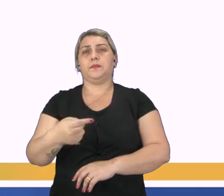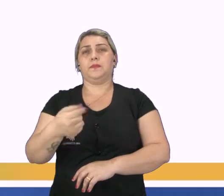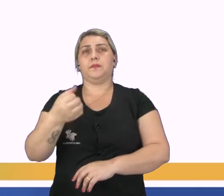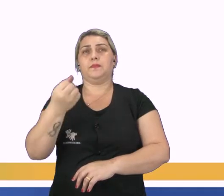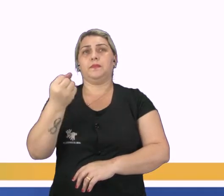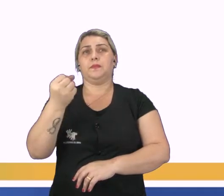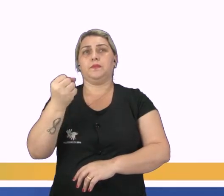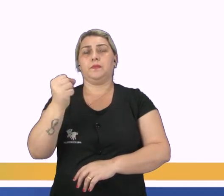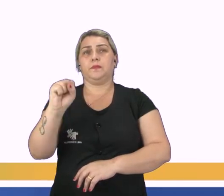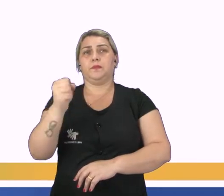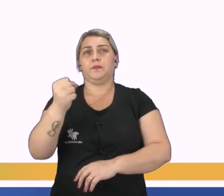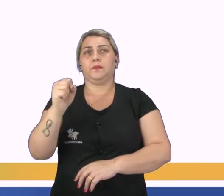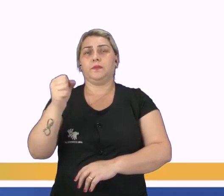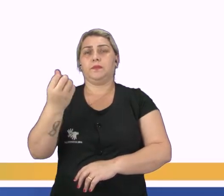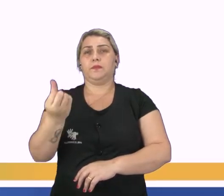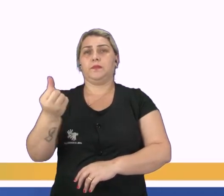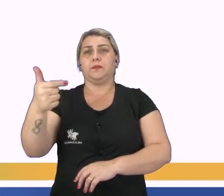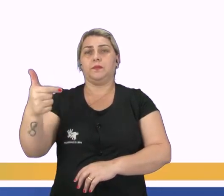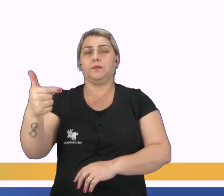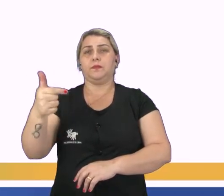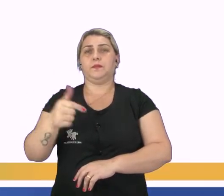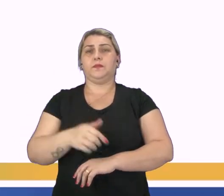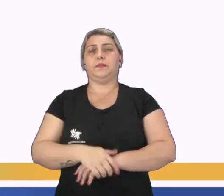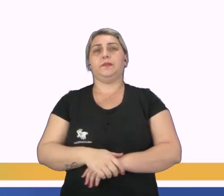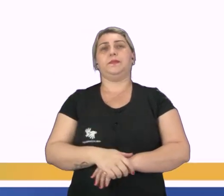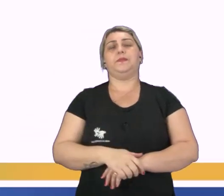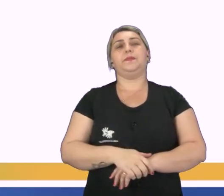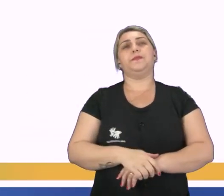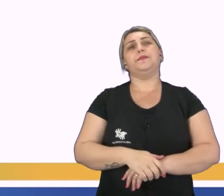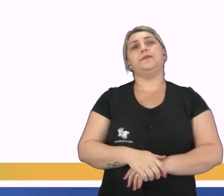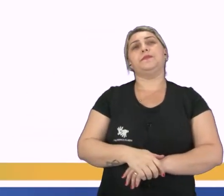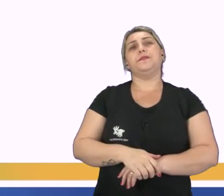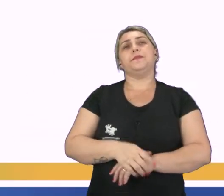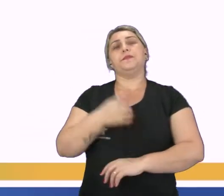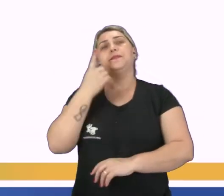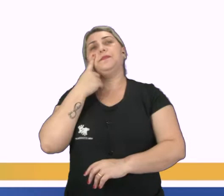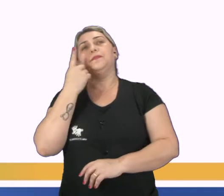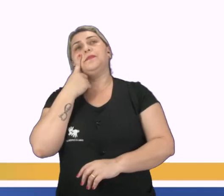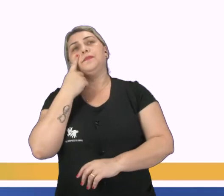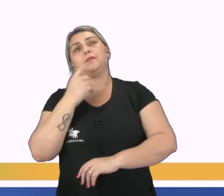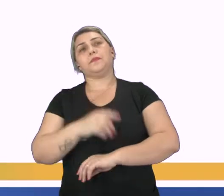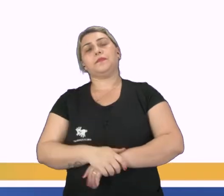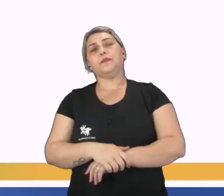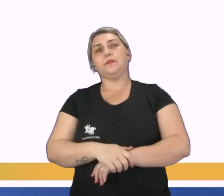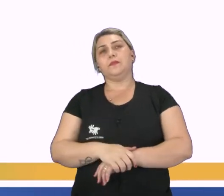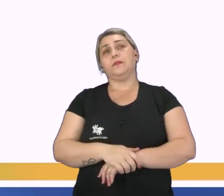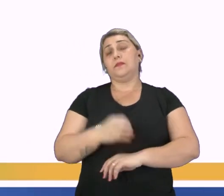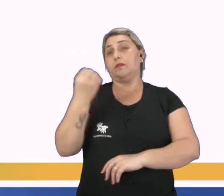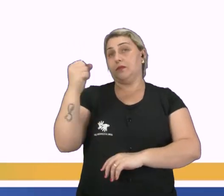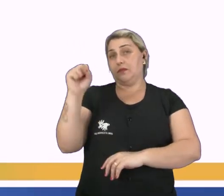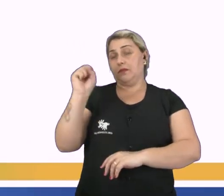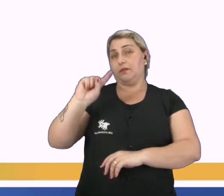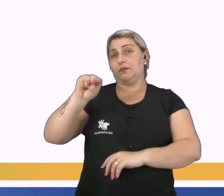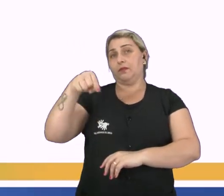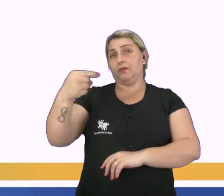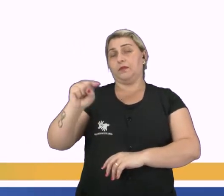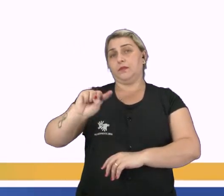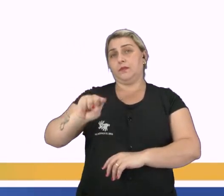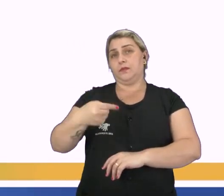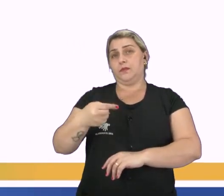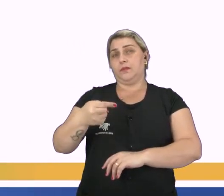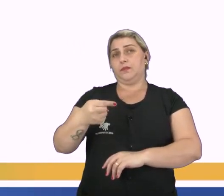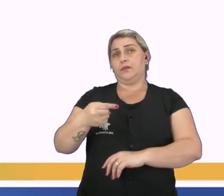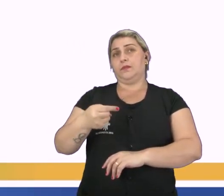52 inteiros, né? E 862. Observe, o 8 depois da